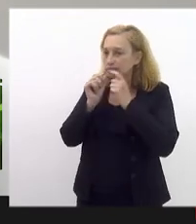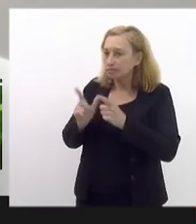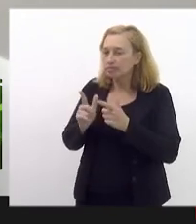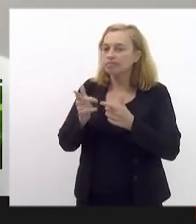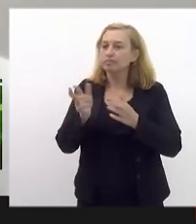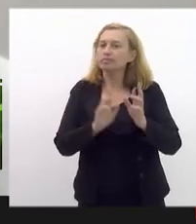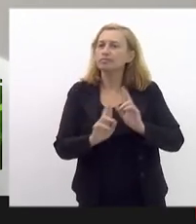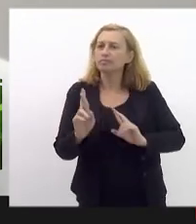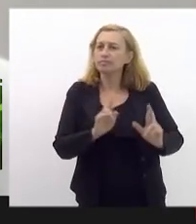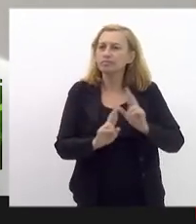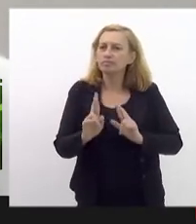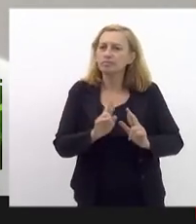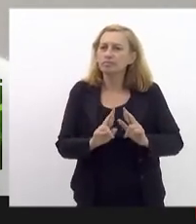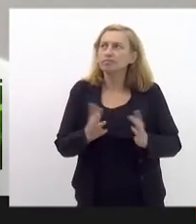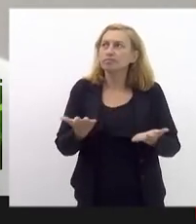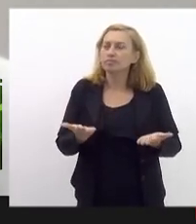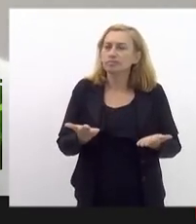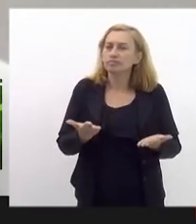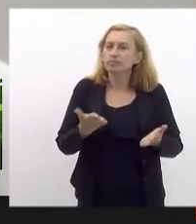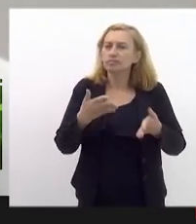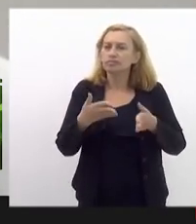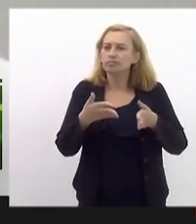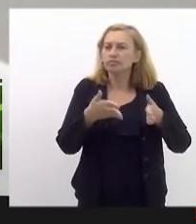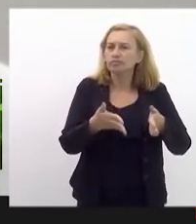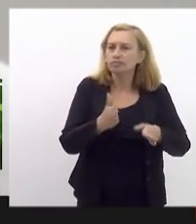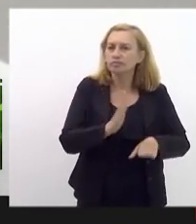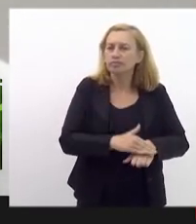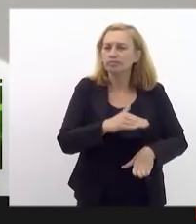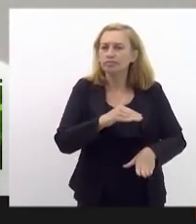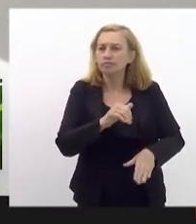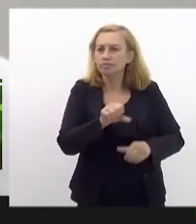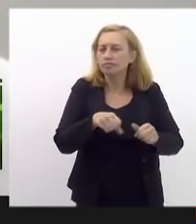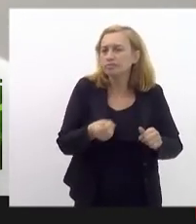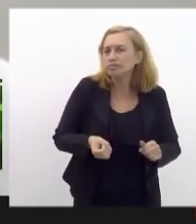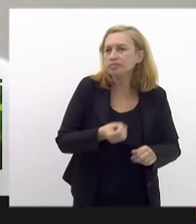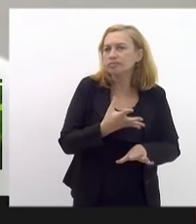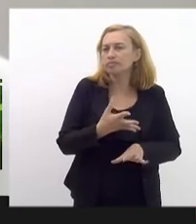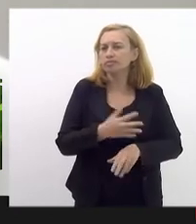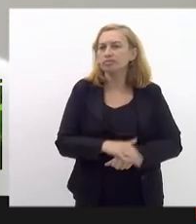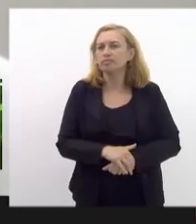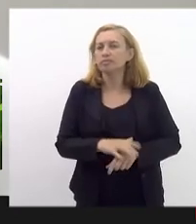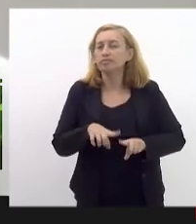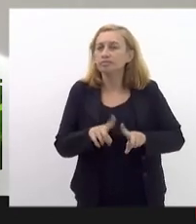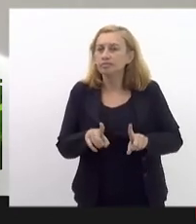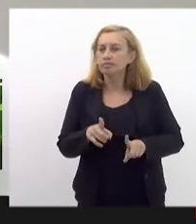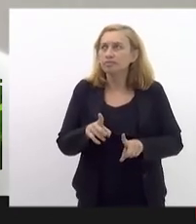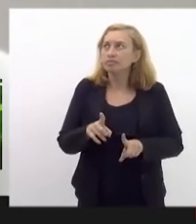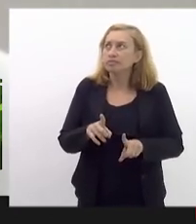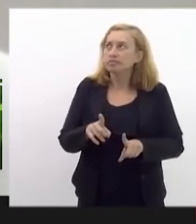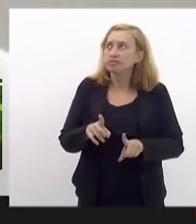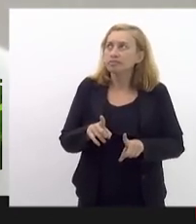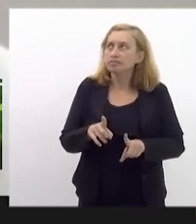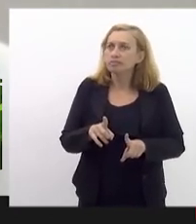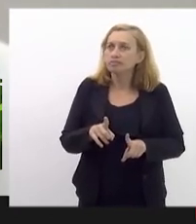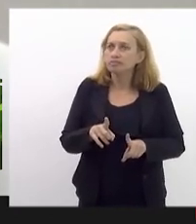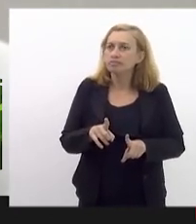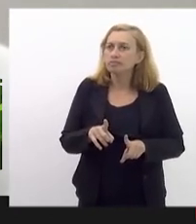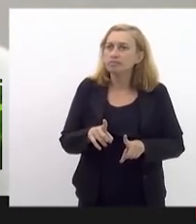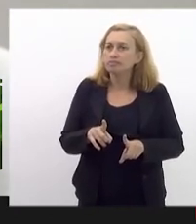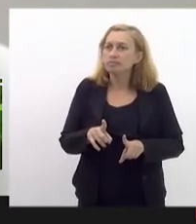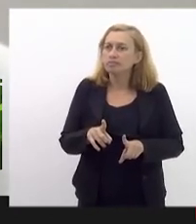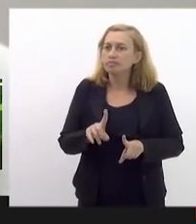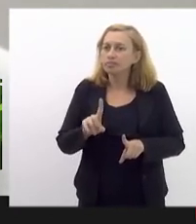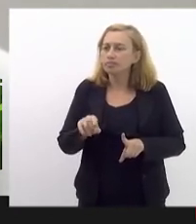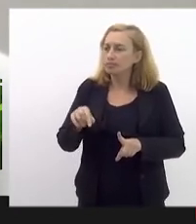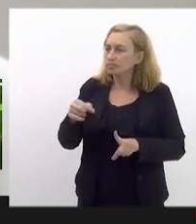relação a, de repente, um foco maior na inovação, né? Mas eu considero isso uma